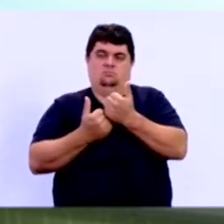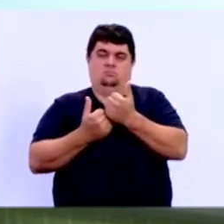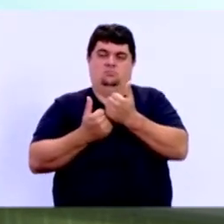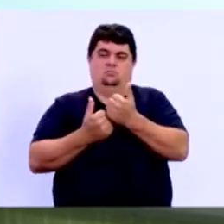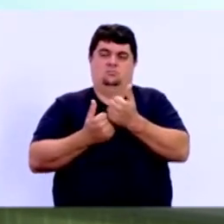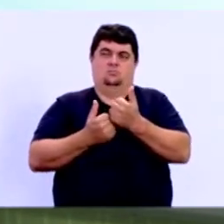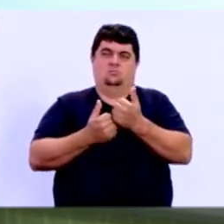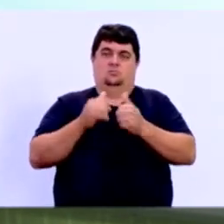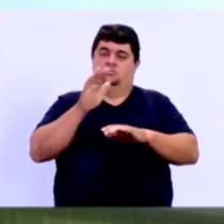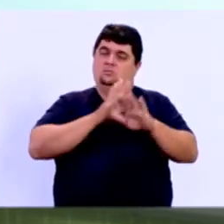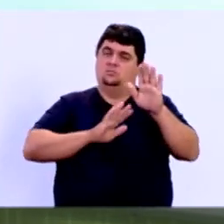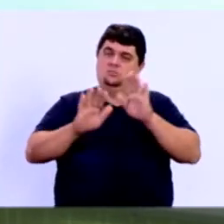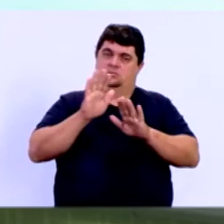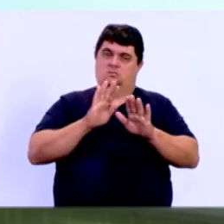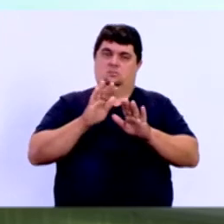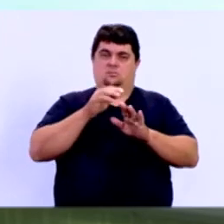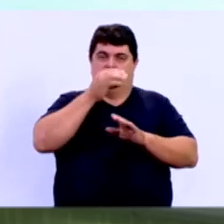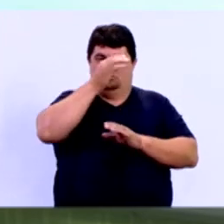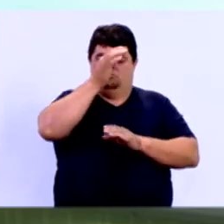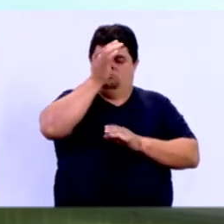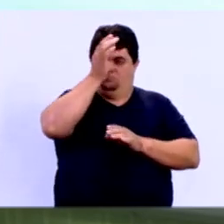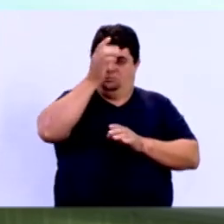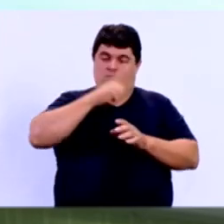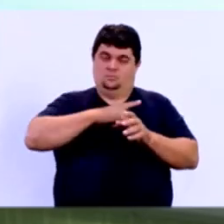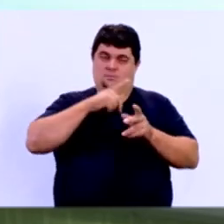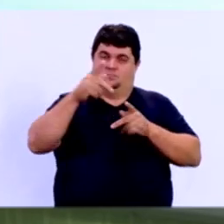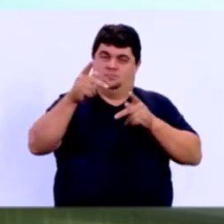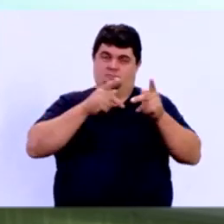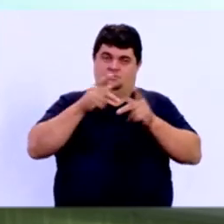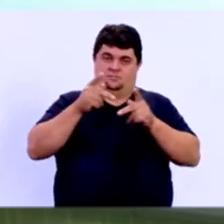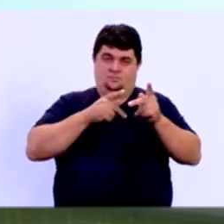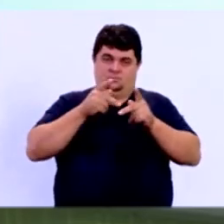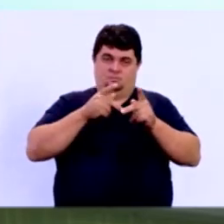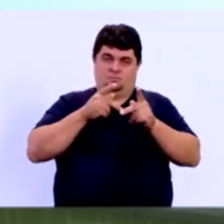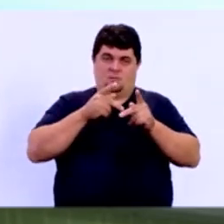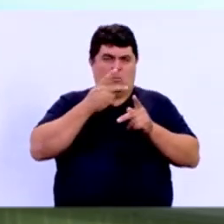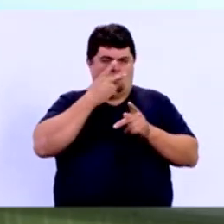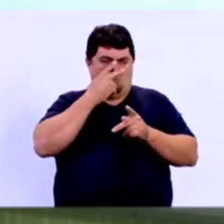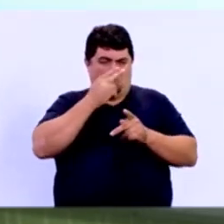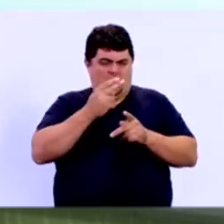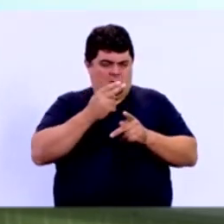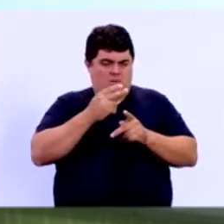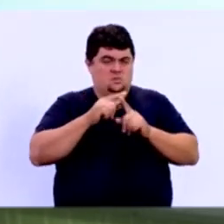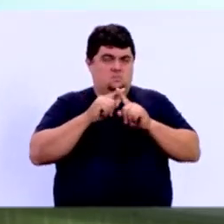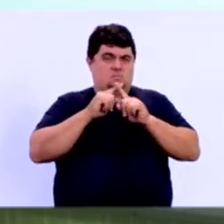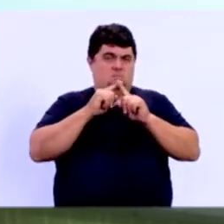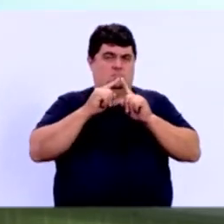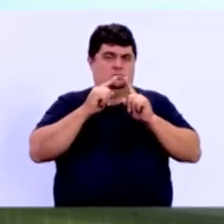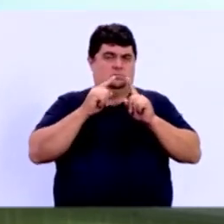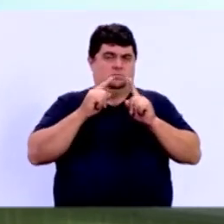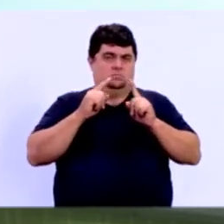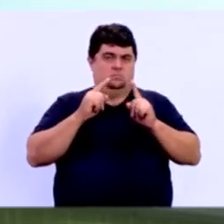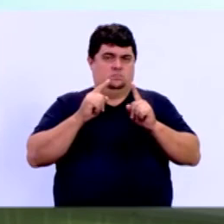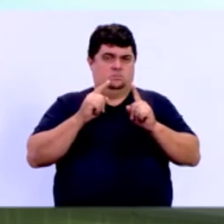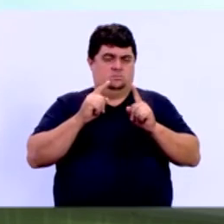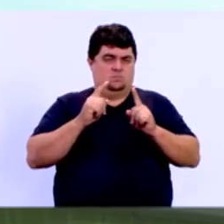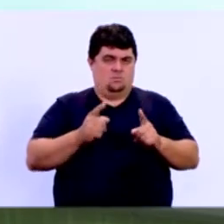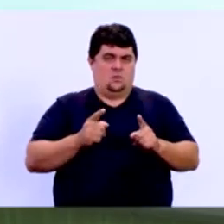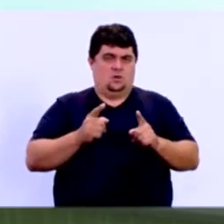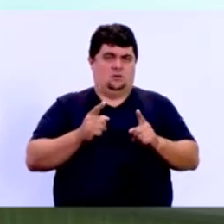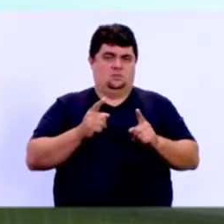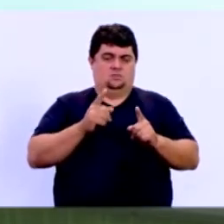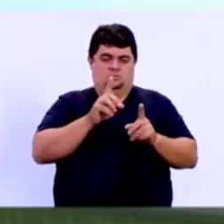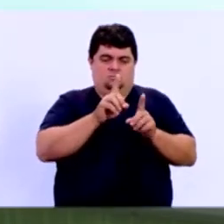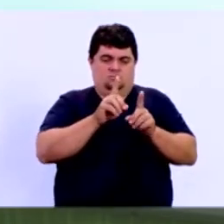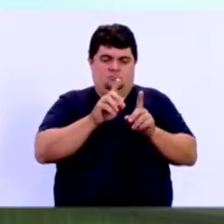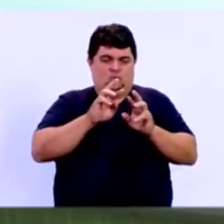estratégico. Cuidado com isso, pessoal. São planejamentos parecidos, são planejamentos similares, mas cada